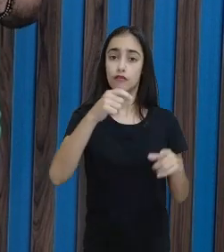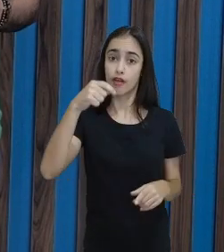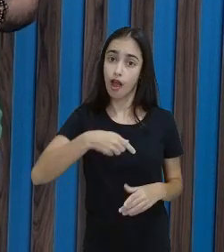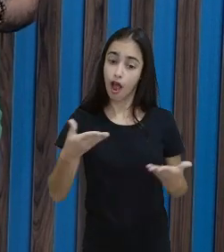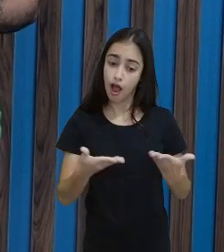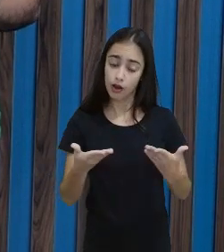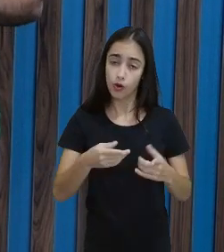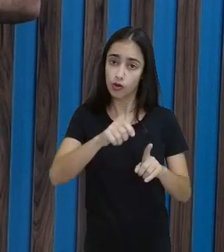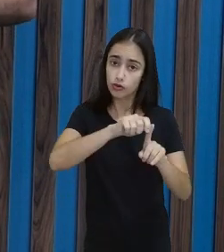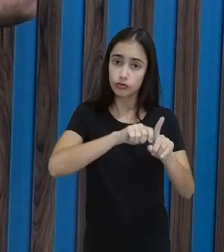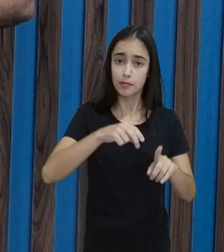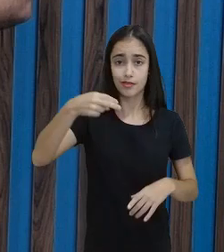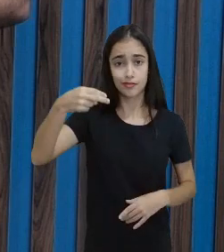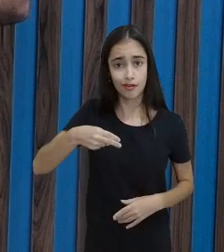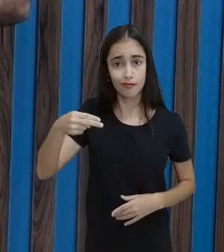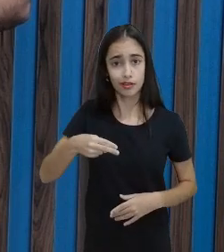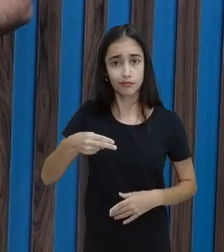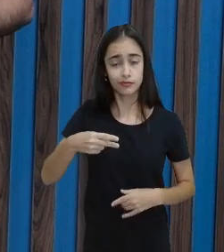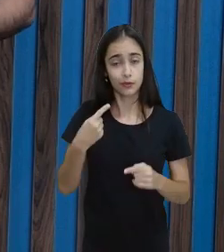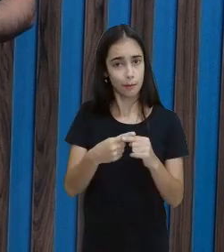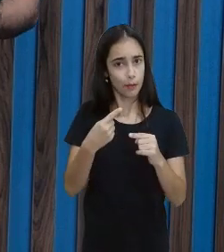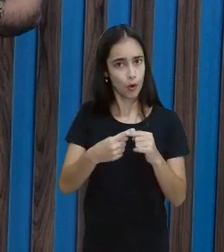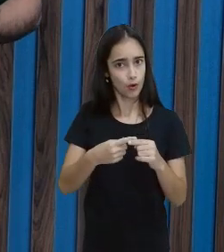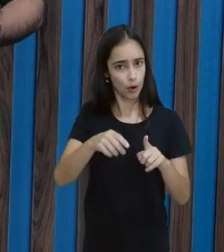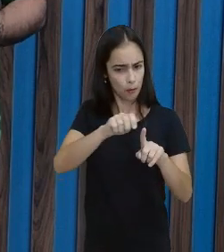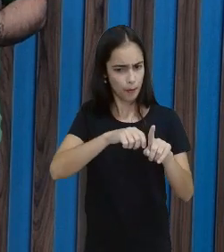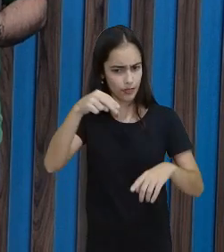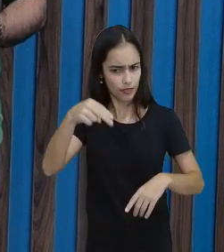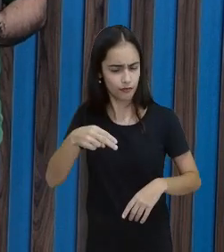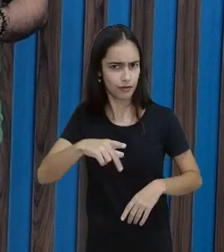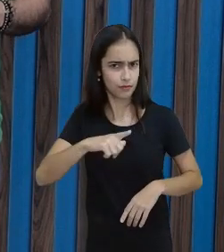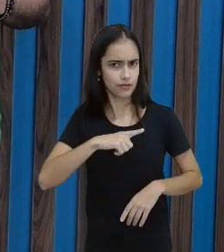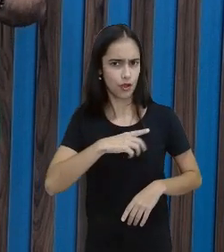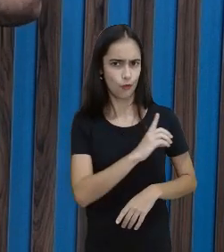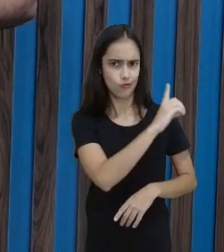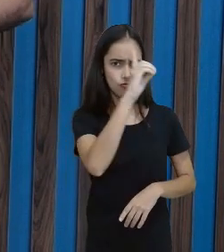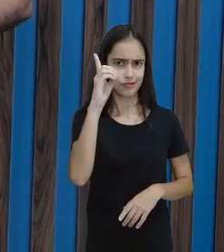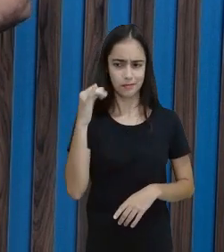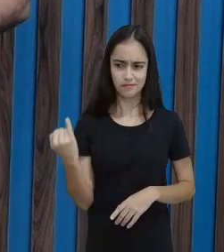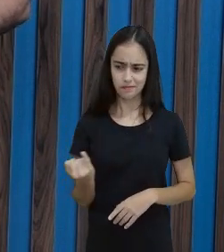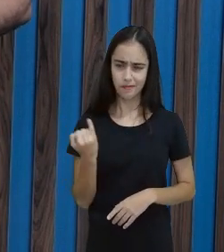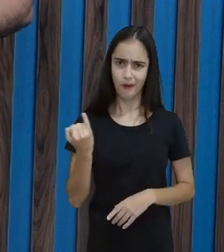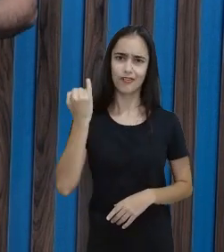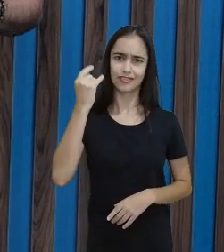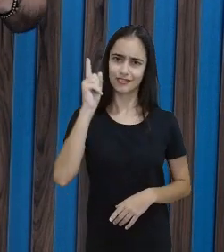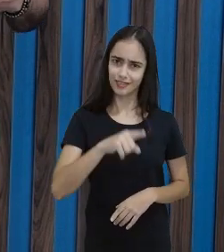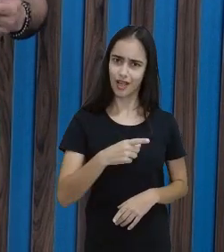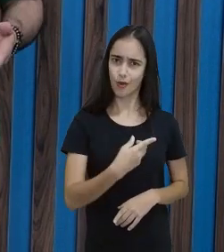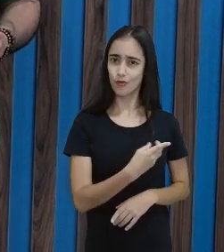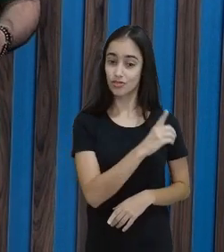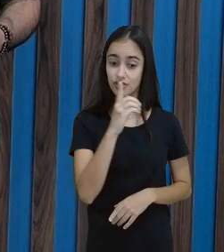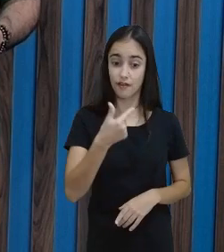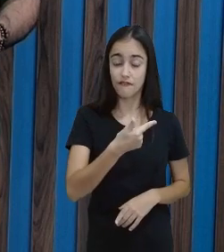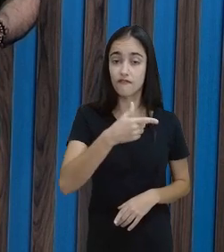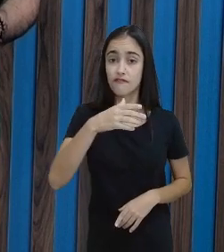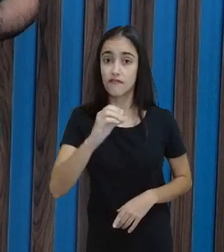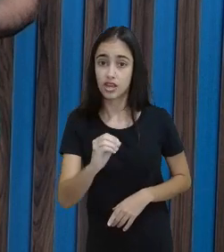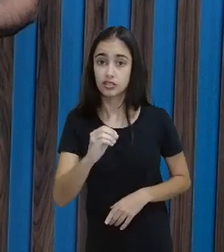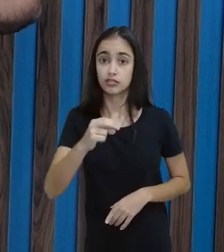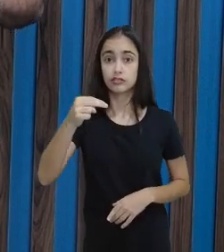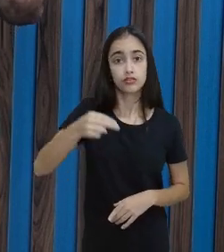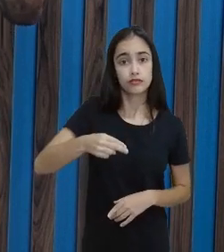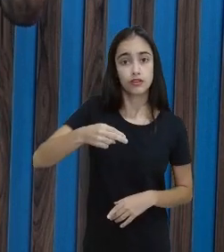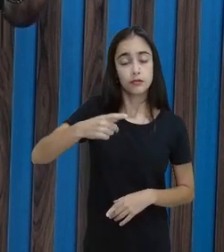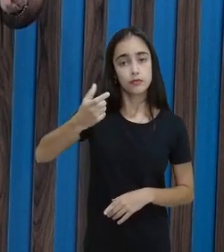Mês de novembro é um mês que tem uma data muito importante, o dia 20 de novembro, Dia da Consciência